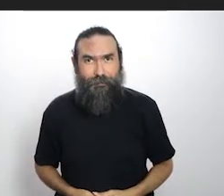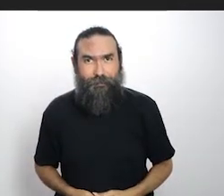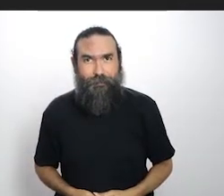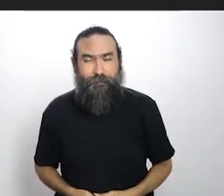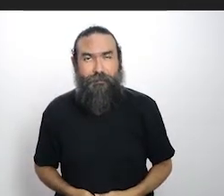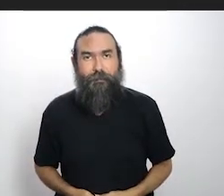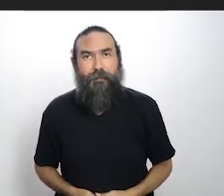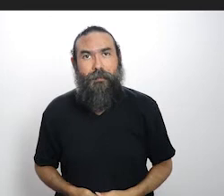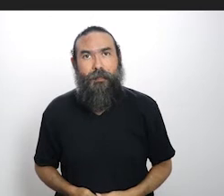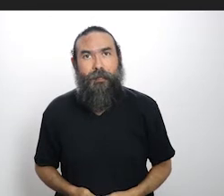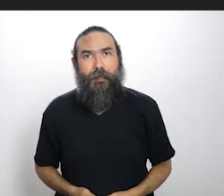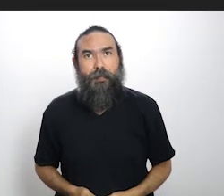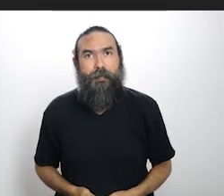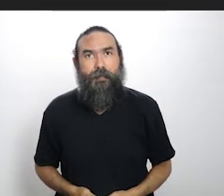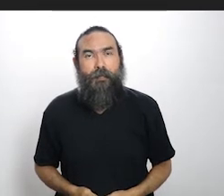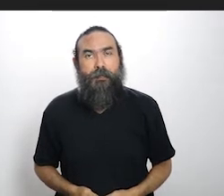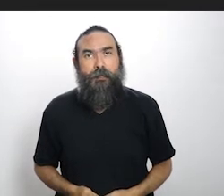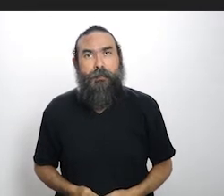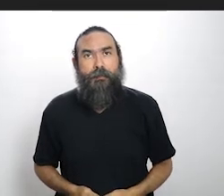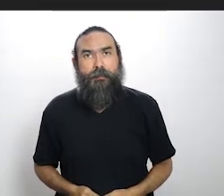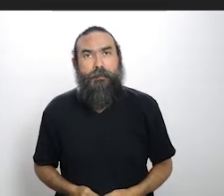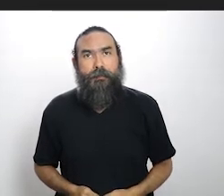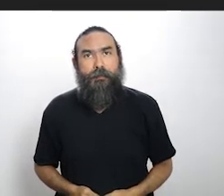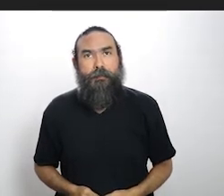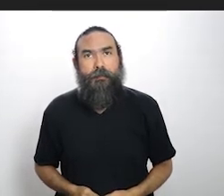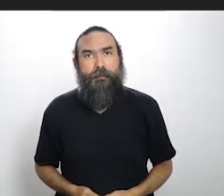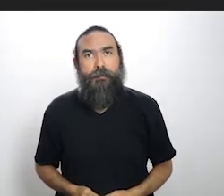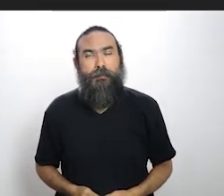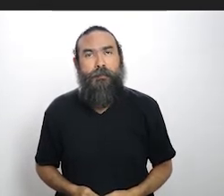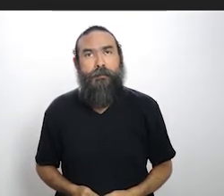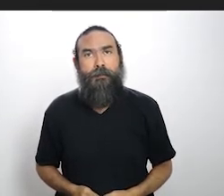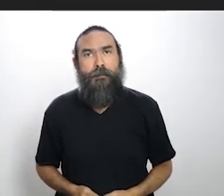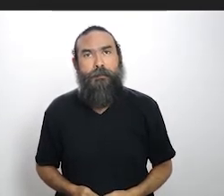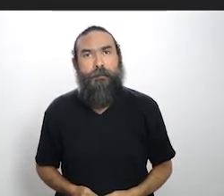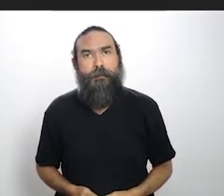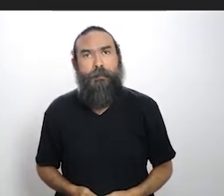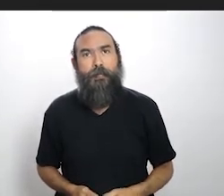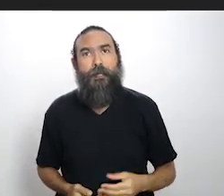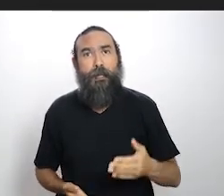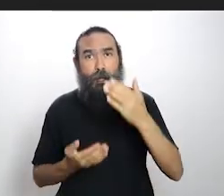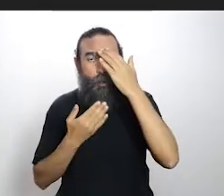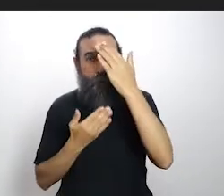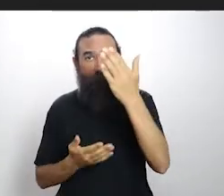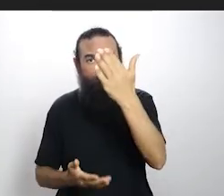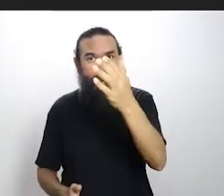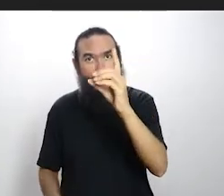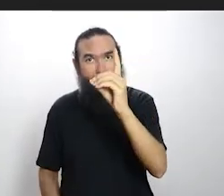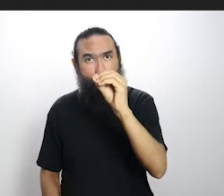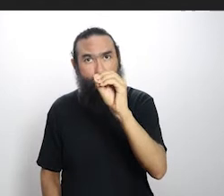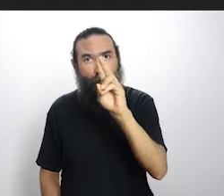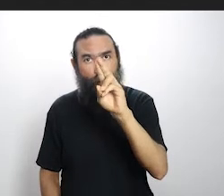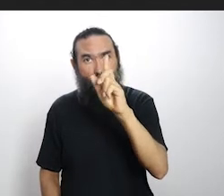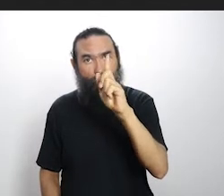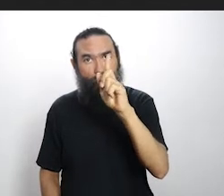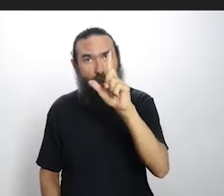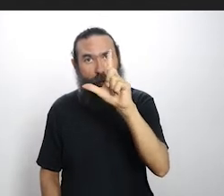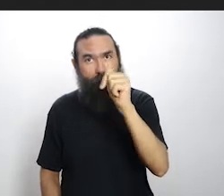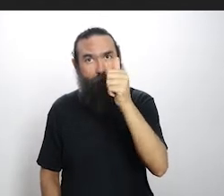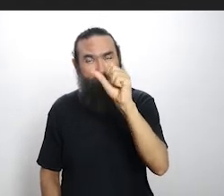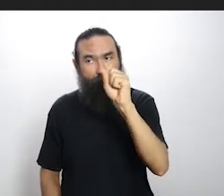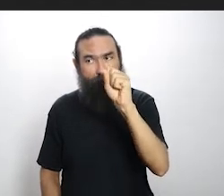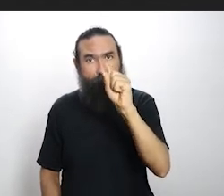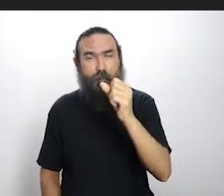Obrigado, Douglas. Então, agradeço muito também por sua contribuição. E só salientando, né, que,